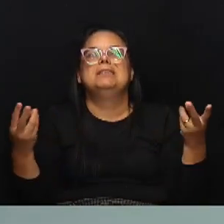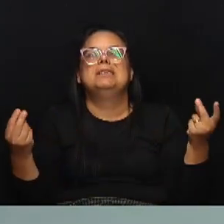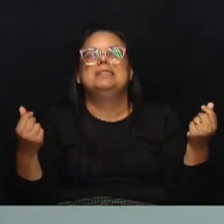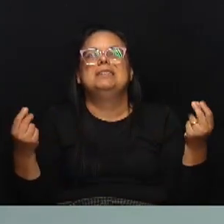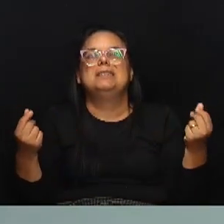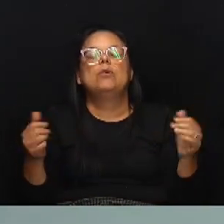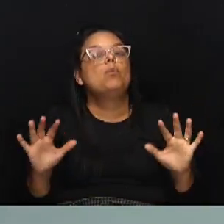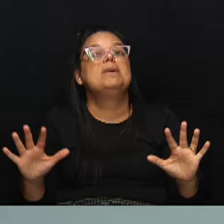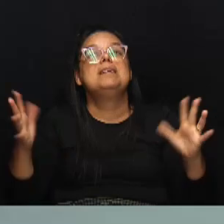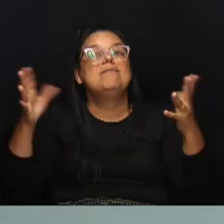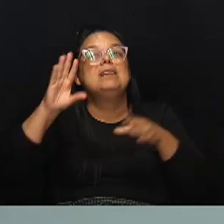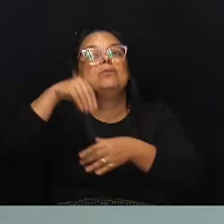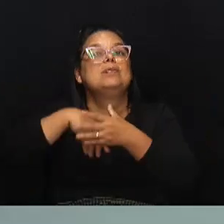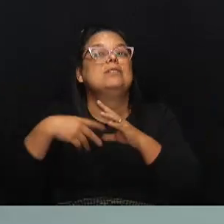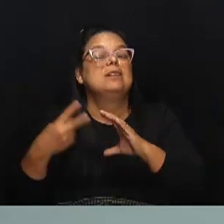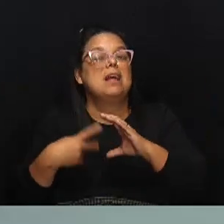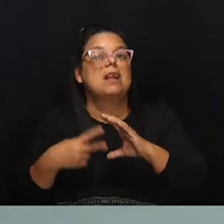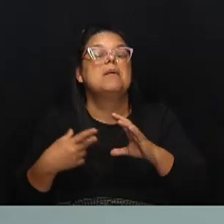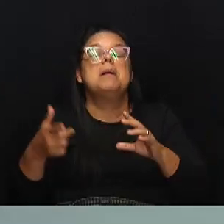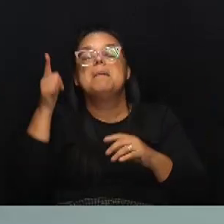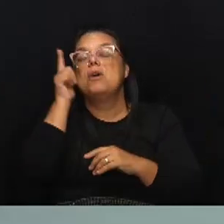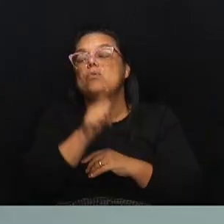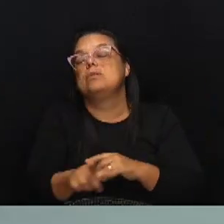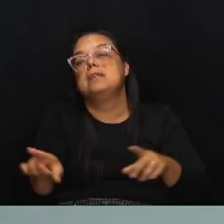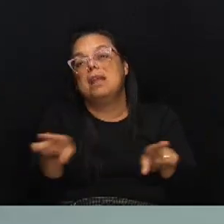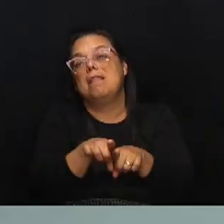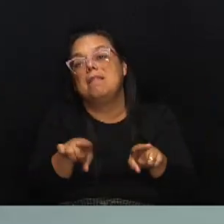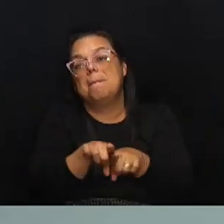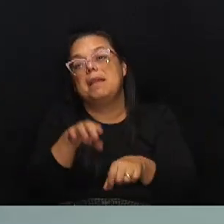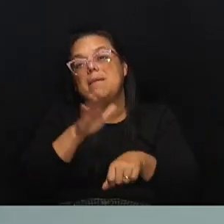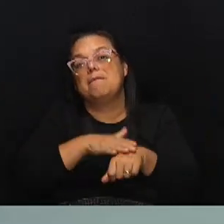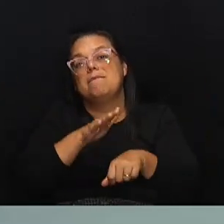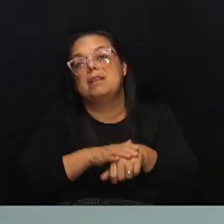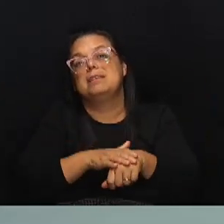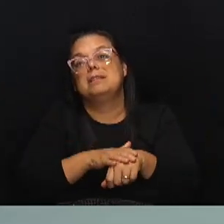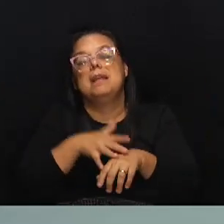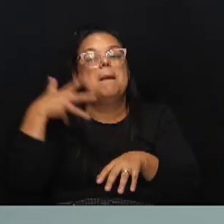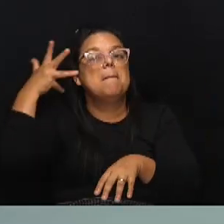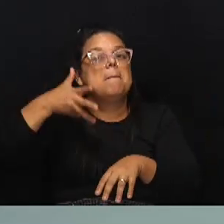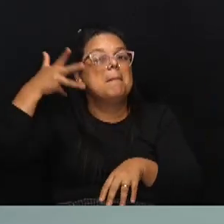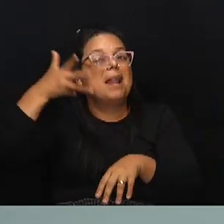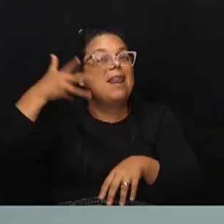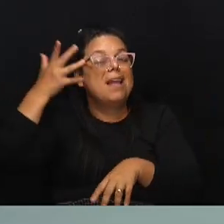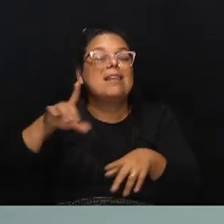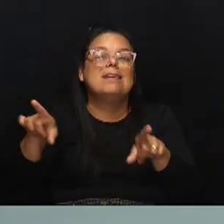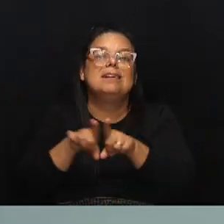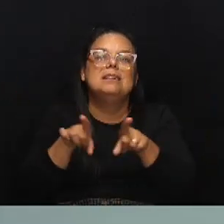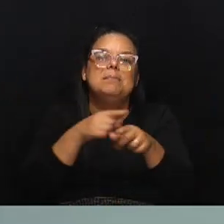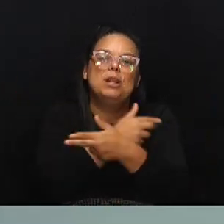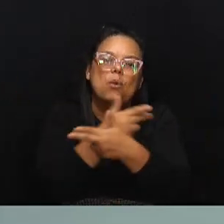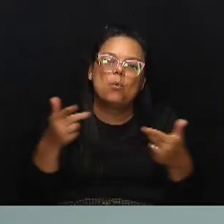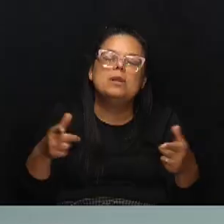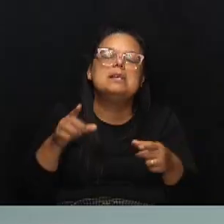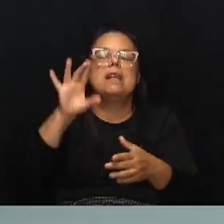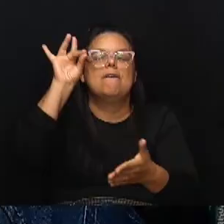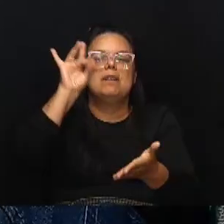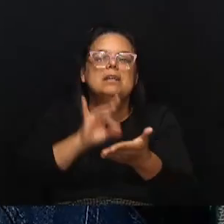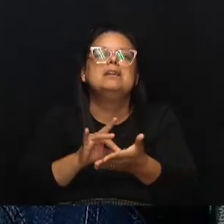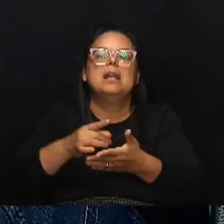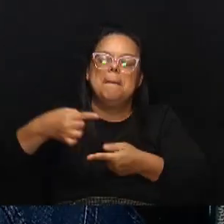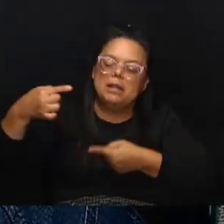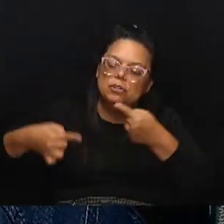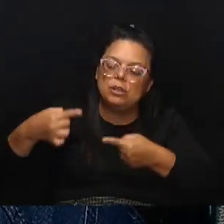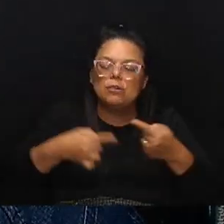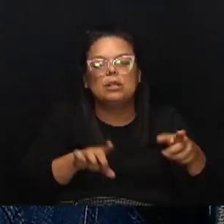alguns eventos na Câmara para conseguir colocar palestras, exposições e realmente debater esse espaço.